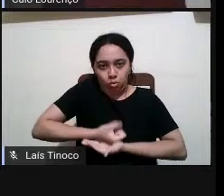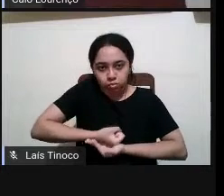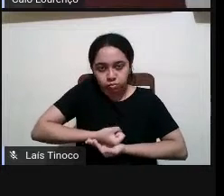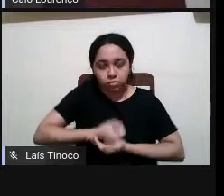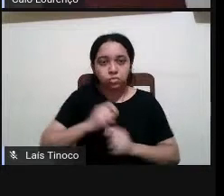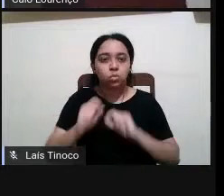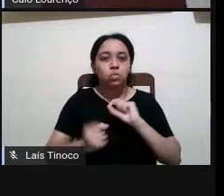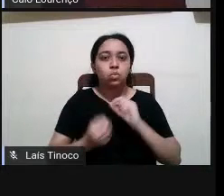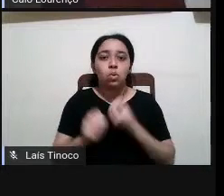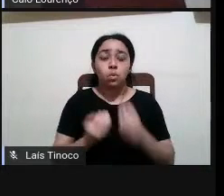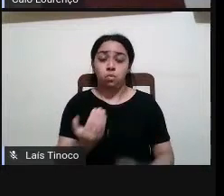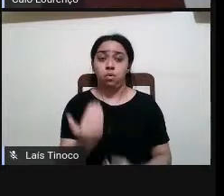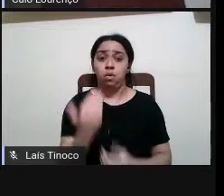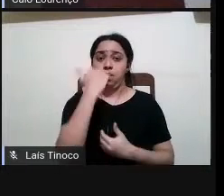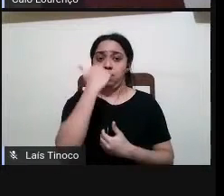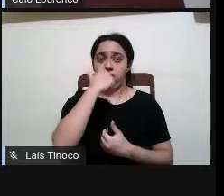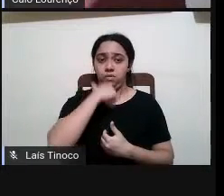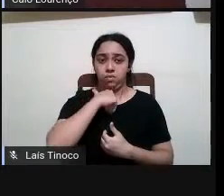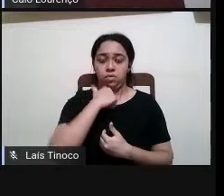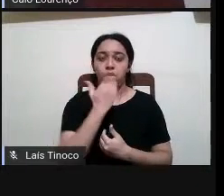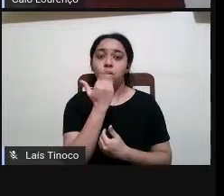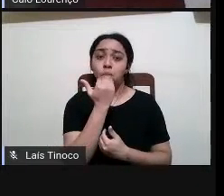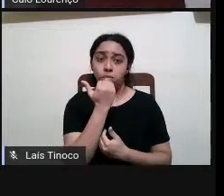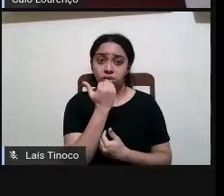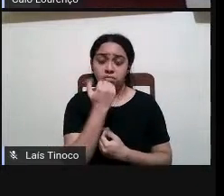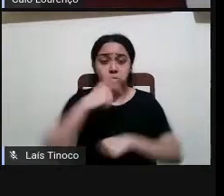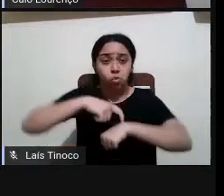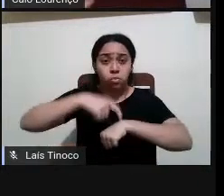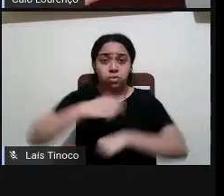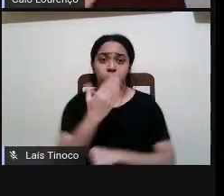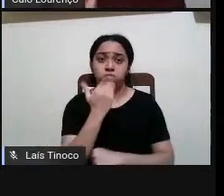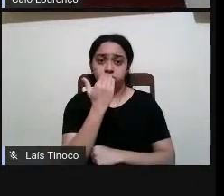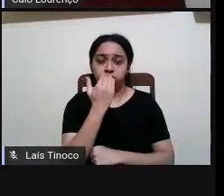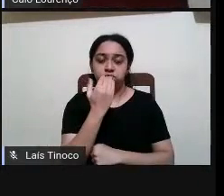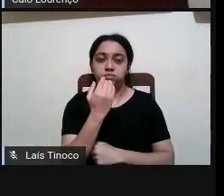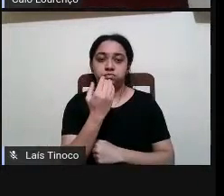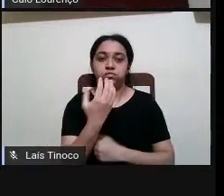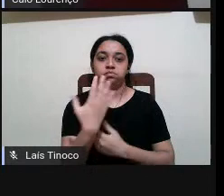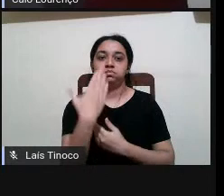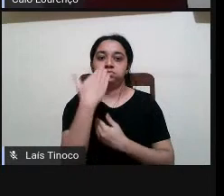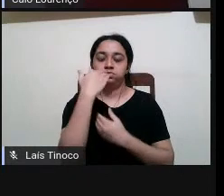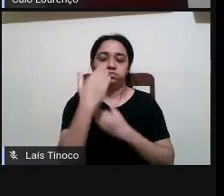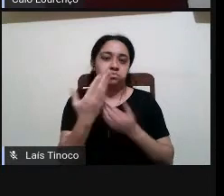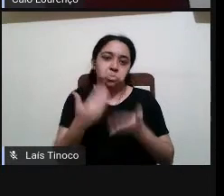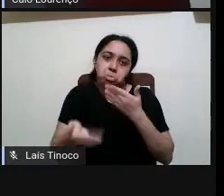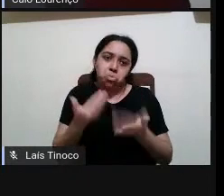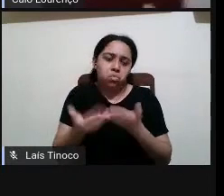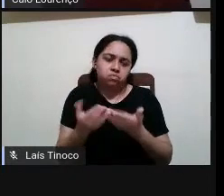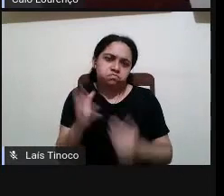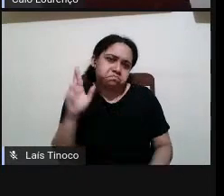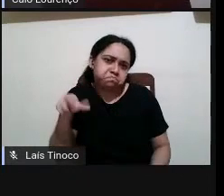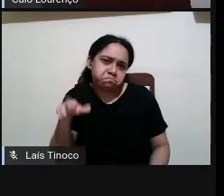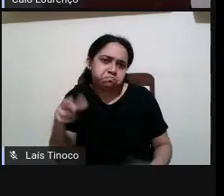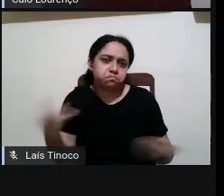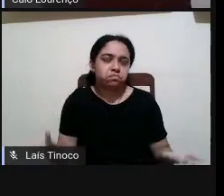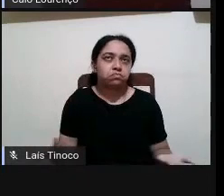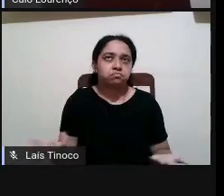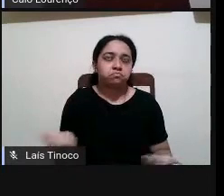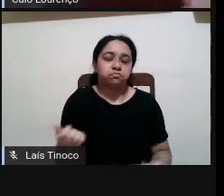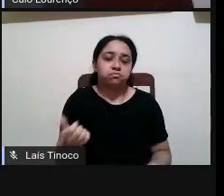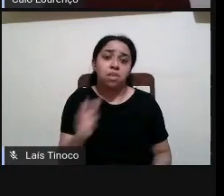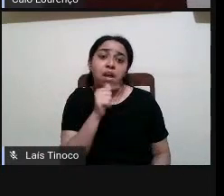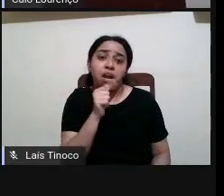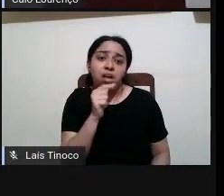tanto pela ingestão, a partir de que você se alimenta, ou você ingere por algum motivo, por exemplo, tomando